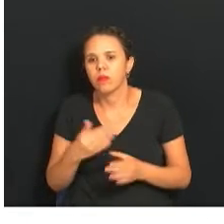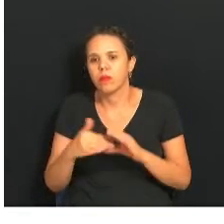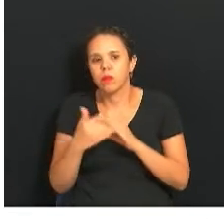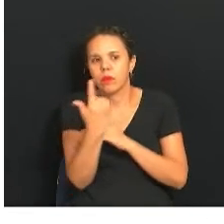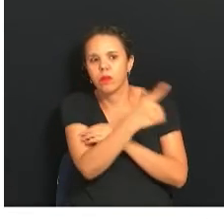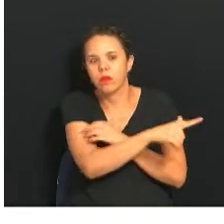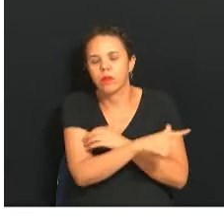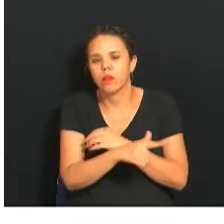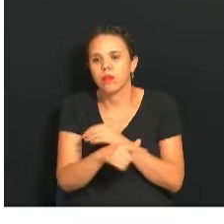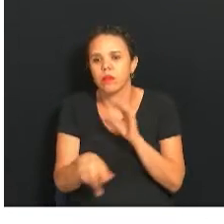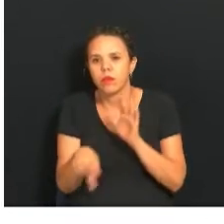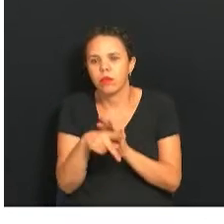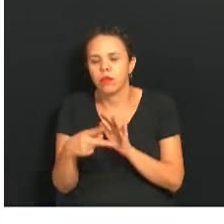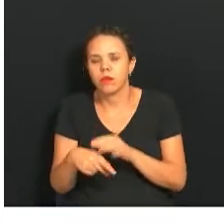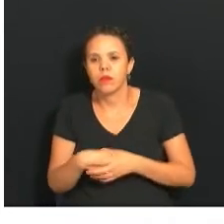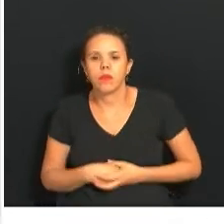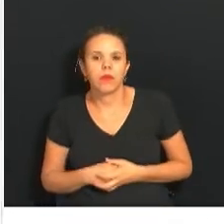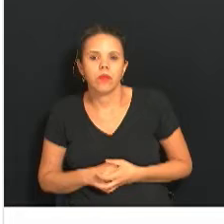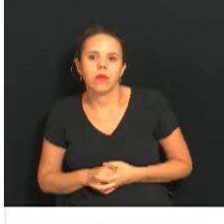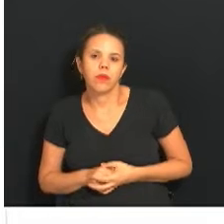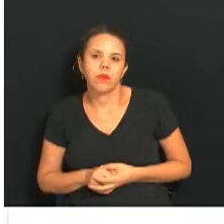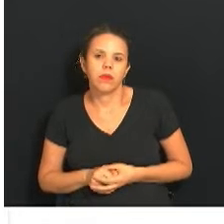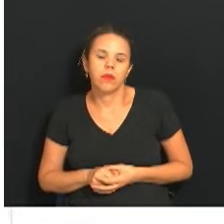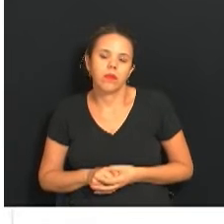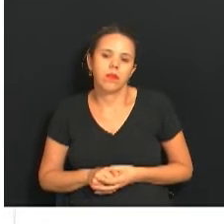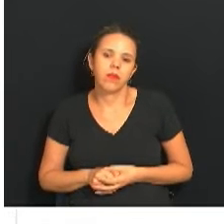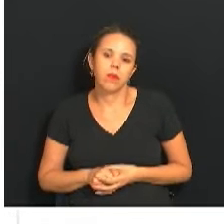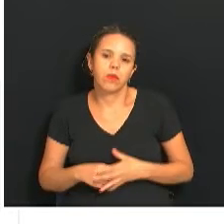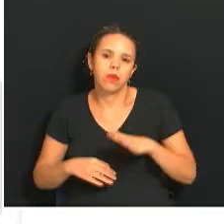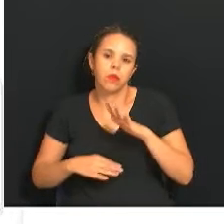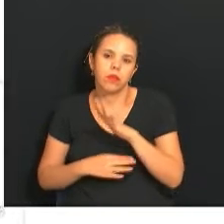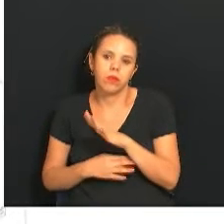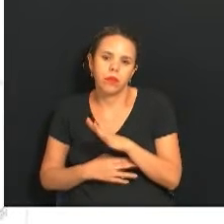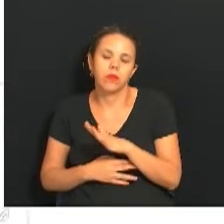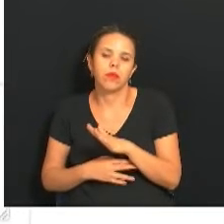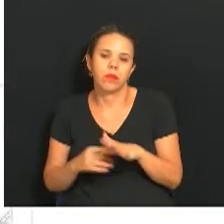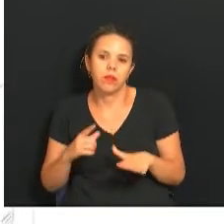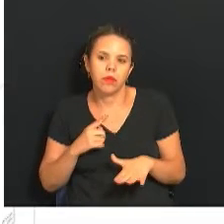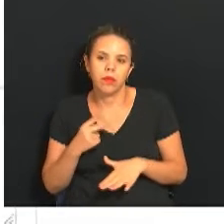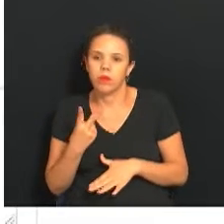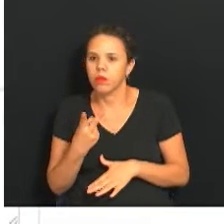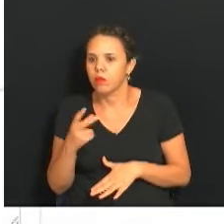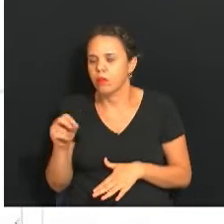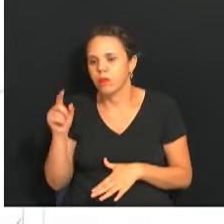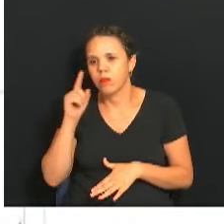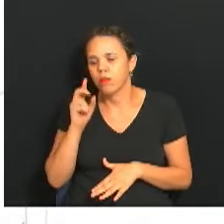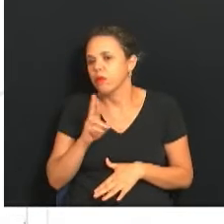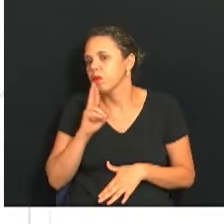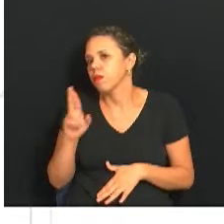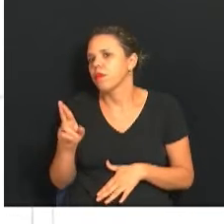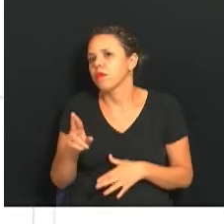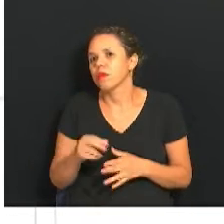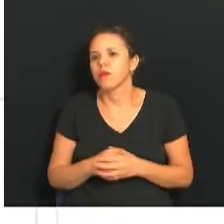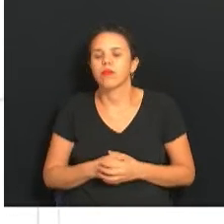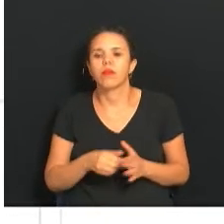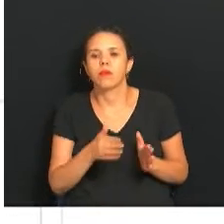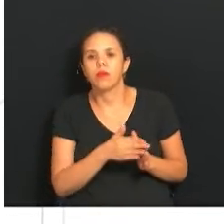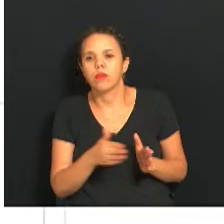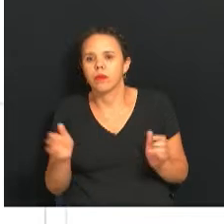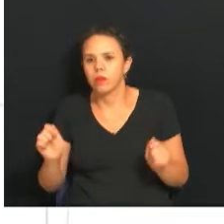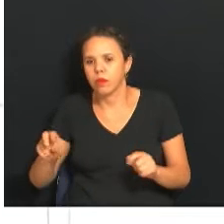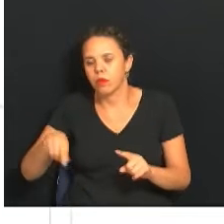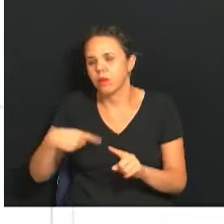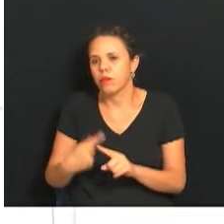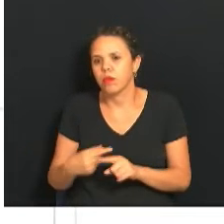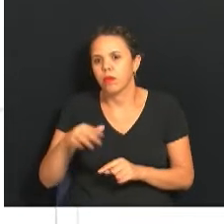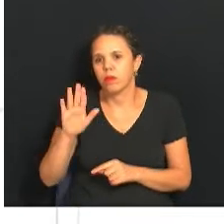será encaminhado ao mesmo. O Legislativo Campineiro terá até 20 dias para responder, período que pode ser